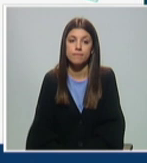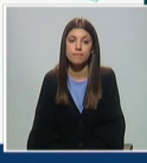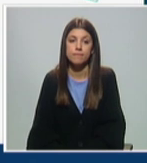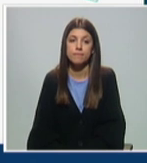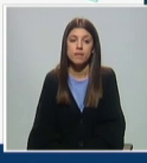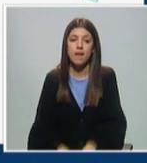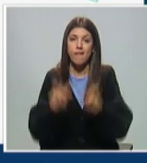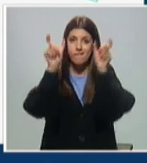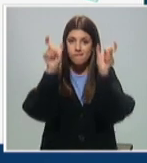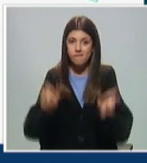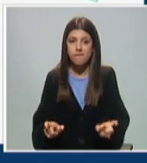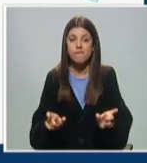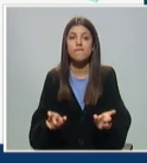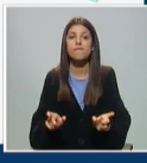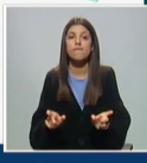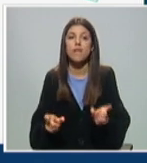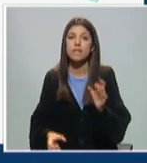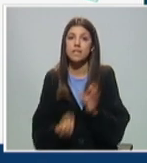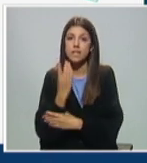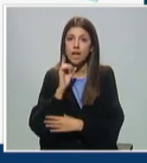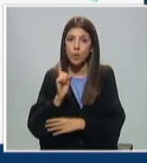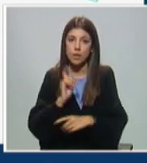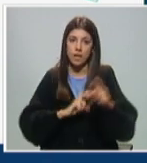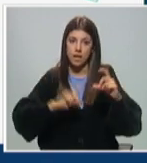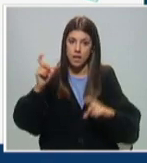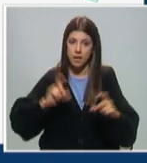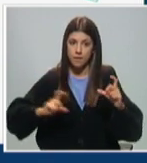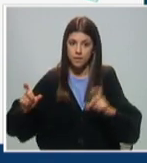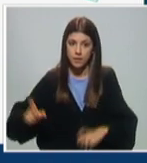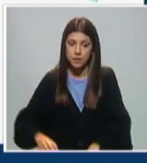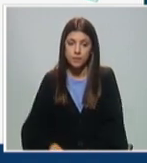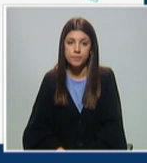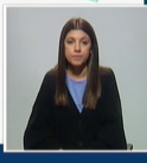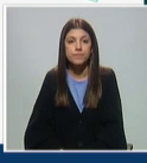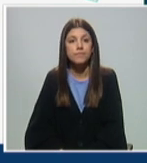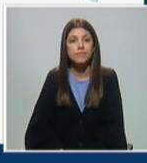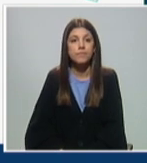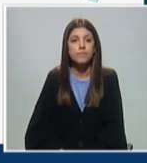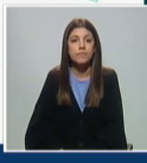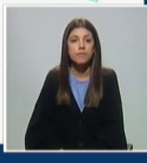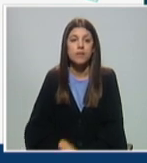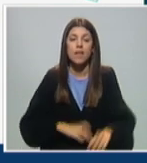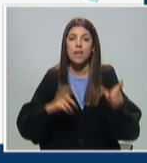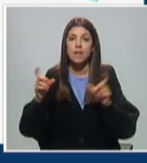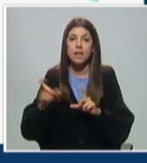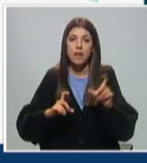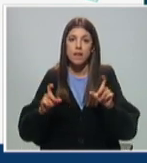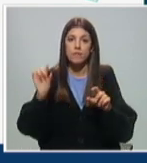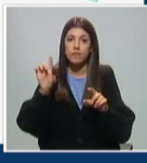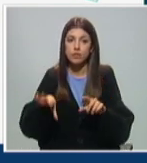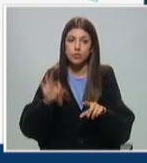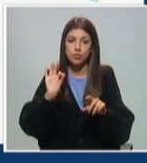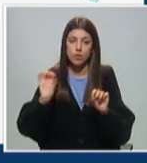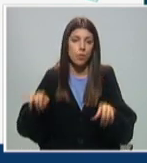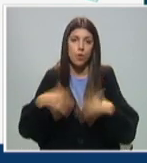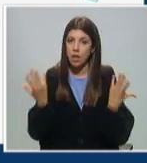duas colunas, vou inserir um gráfico. Em vez de escolher um gráfico qualquer, vou escolher